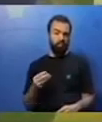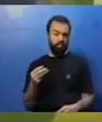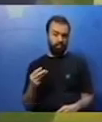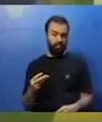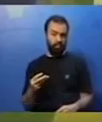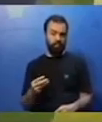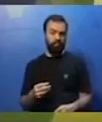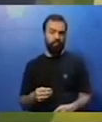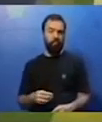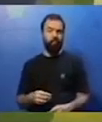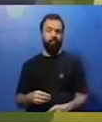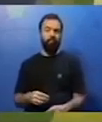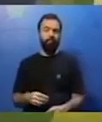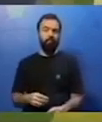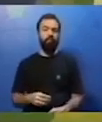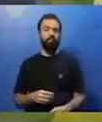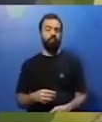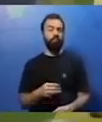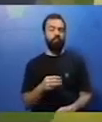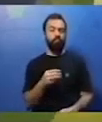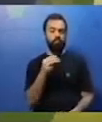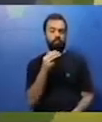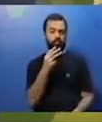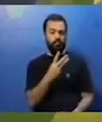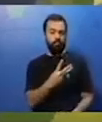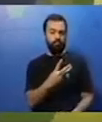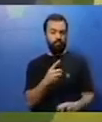caso, numerador.